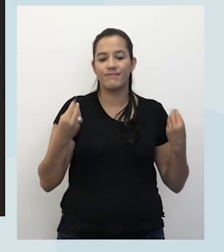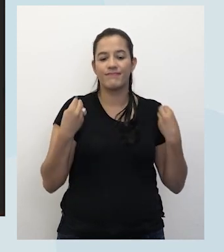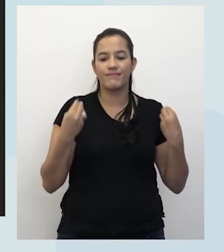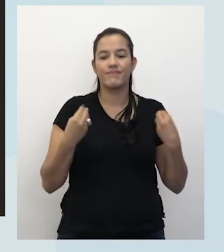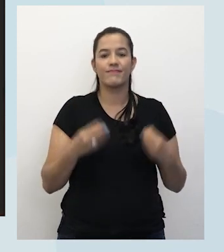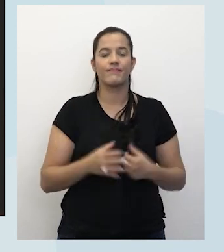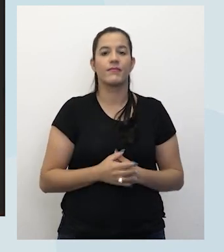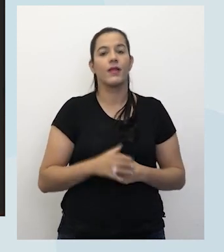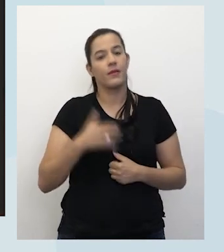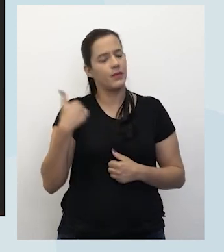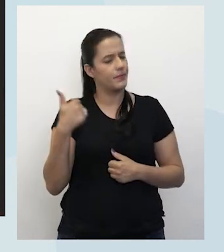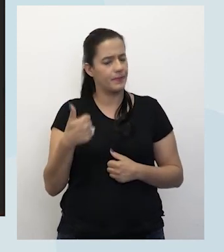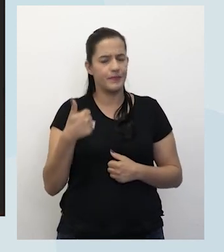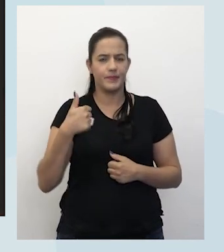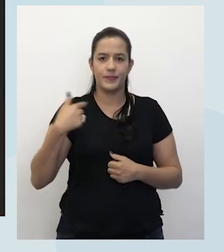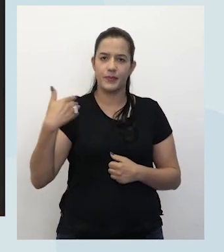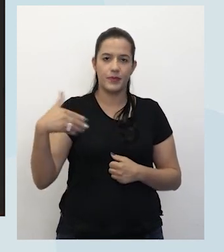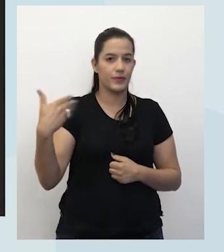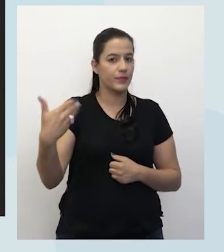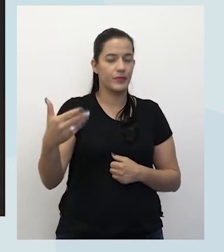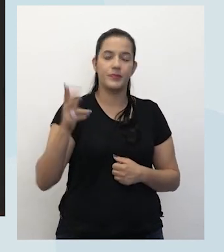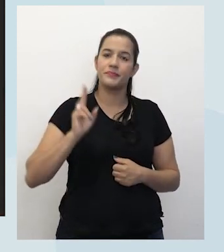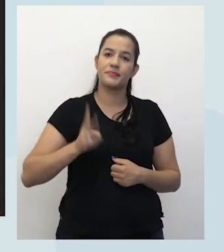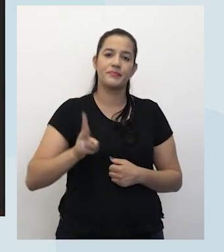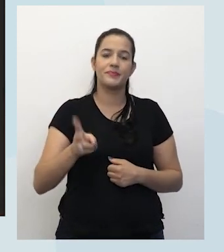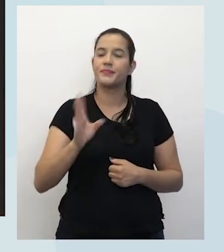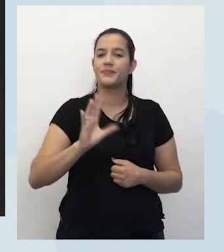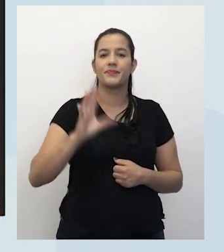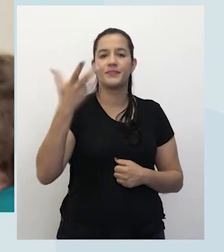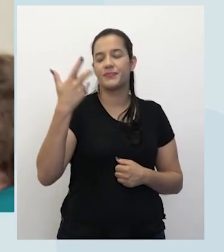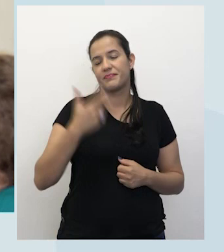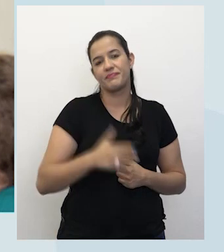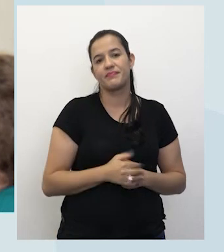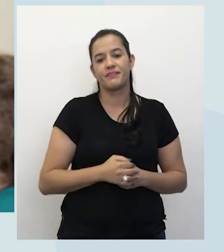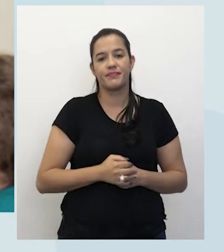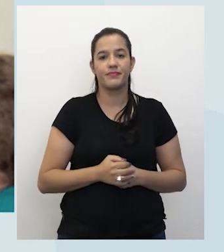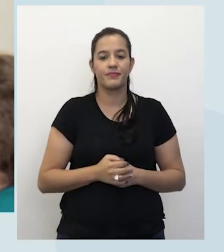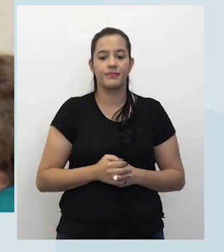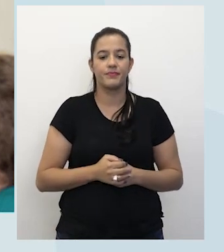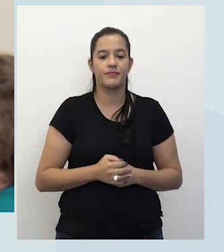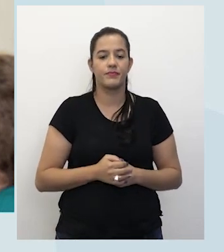fazer, mas beleza, vamos lá, acontece, vamos seguir em frente.